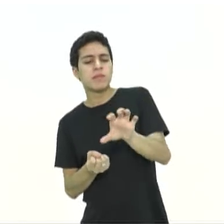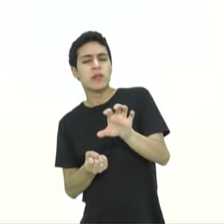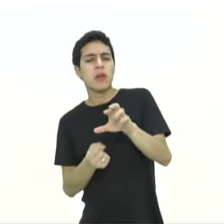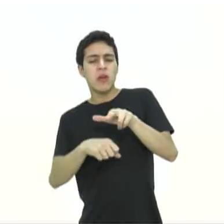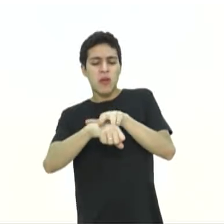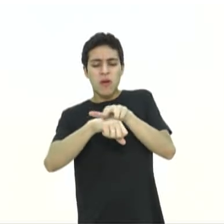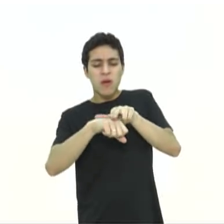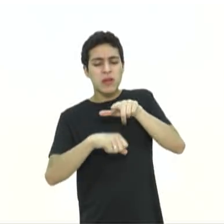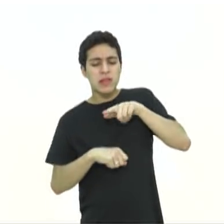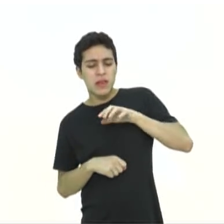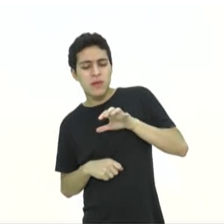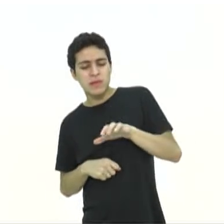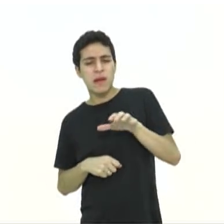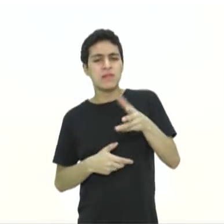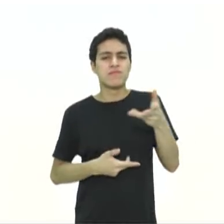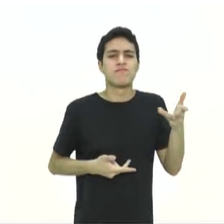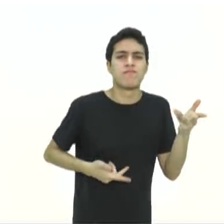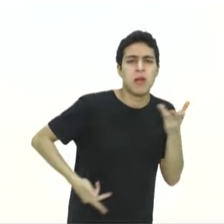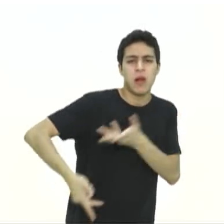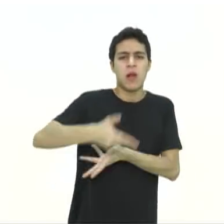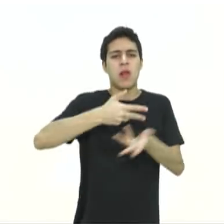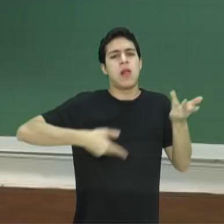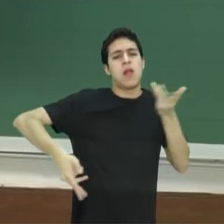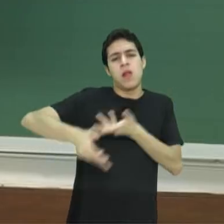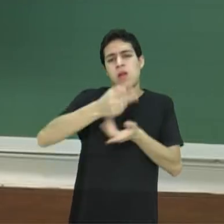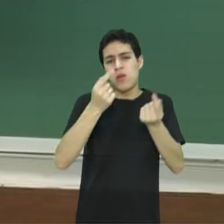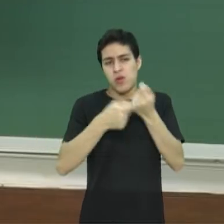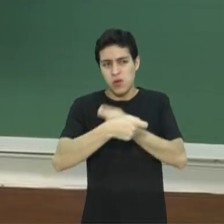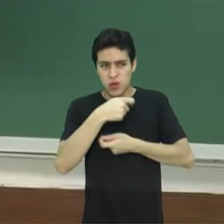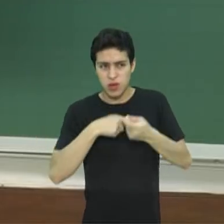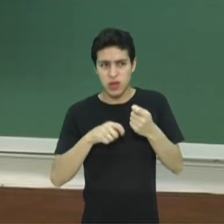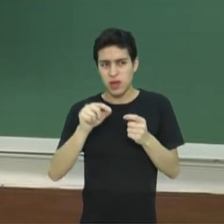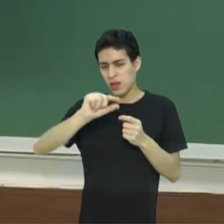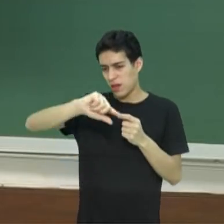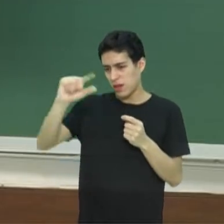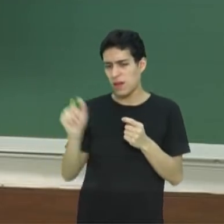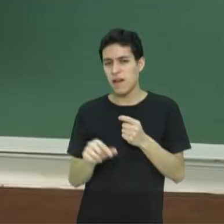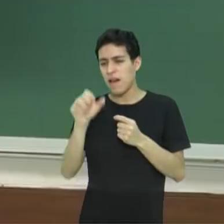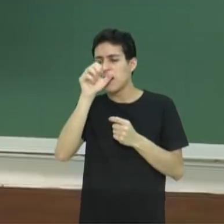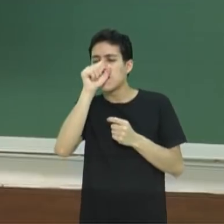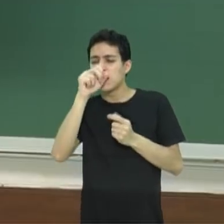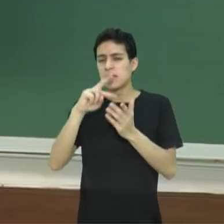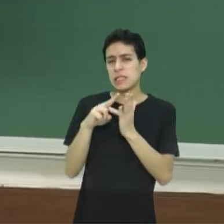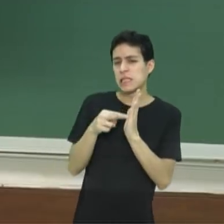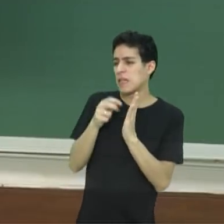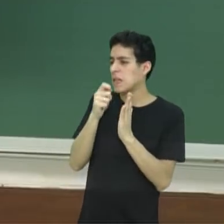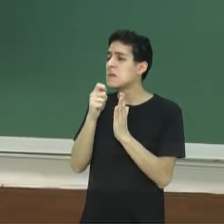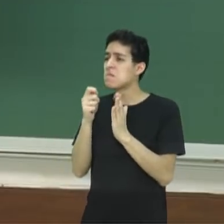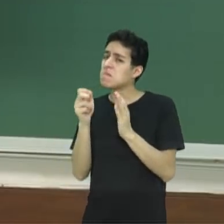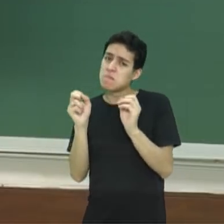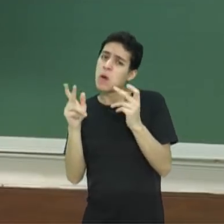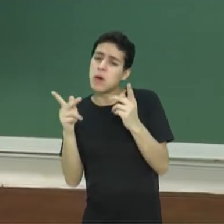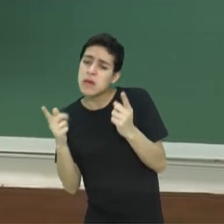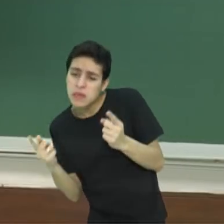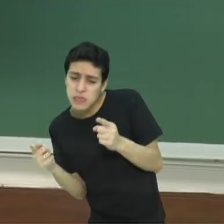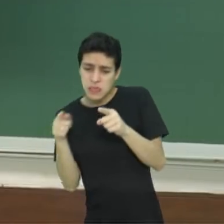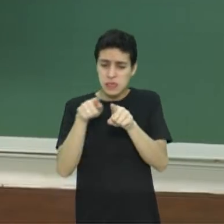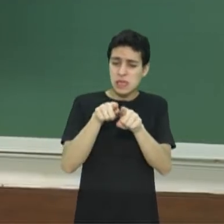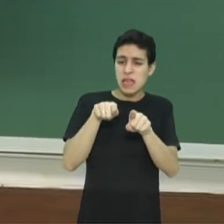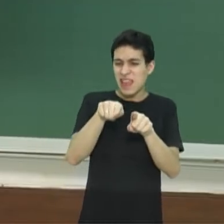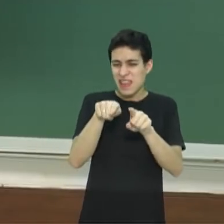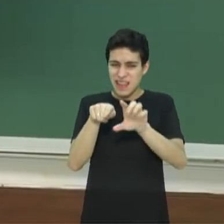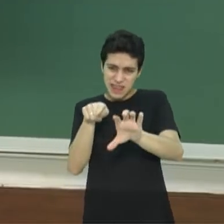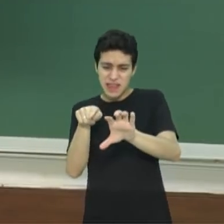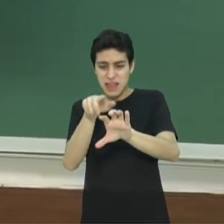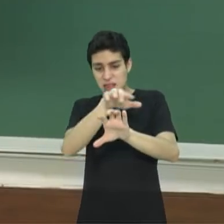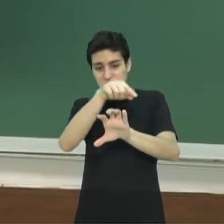um espaço dinâmico econômico. Depois em alaranjado, é uma periferia que está muito integrada a esse centro aqui